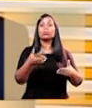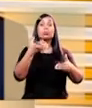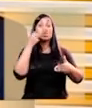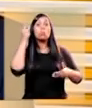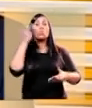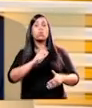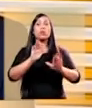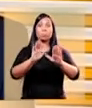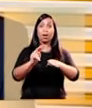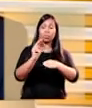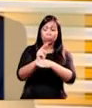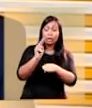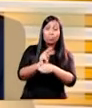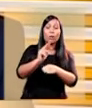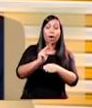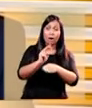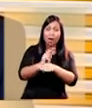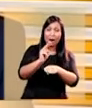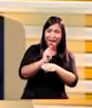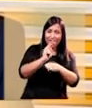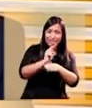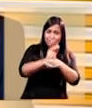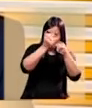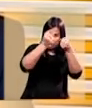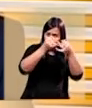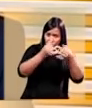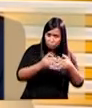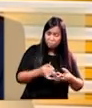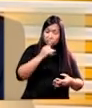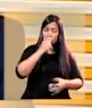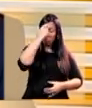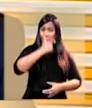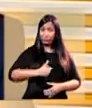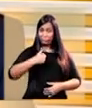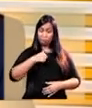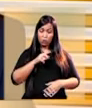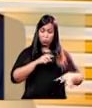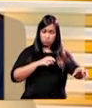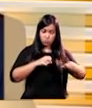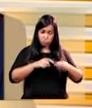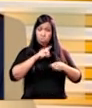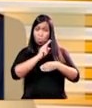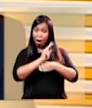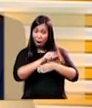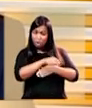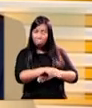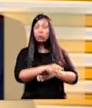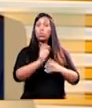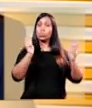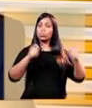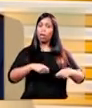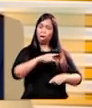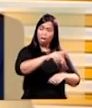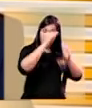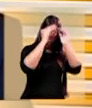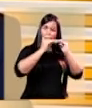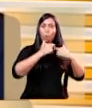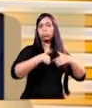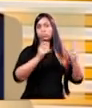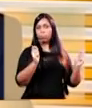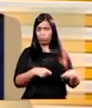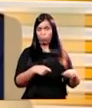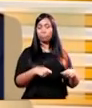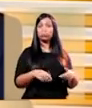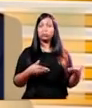chegar à adoção, mas a guarda traz ao guardião o poder sobre aquele que está sendo